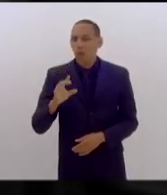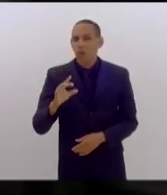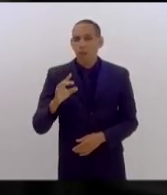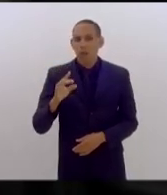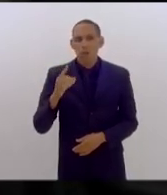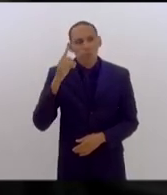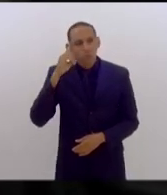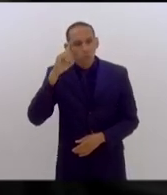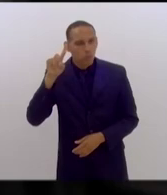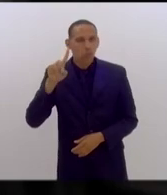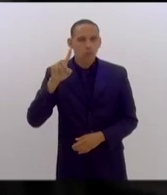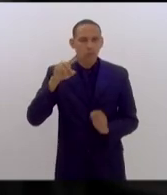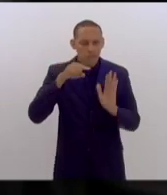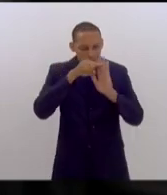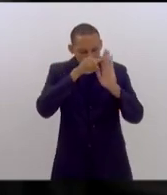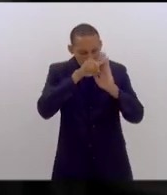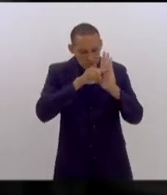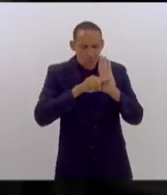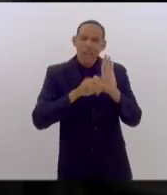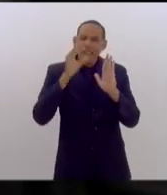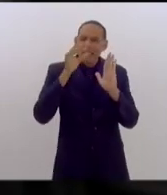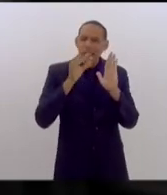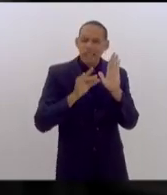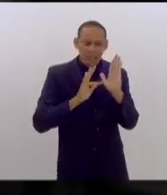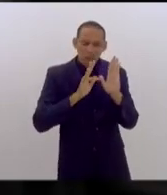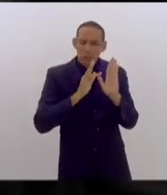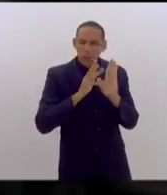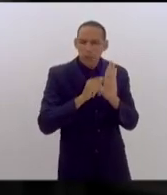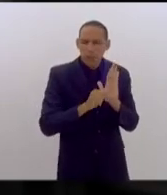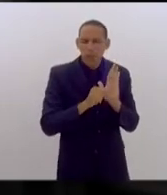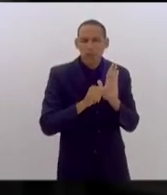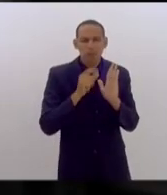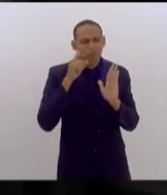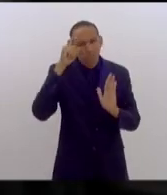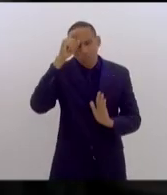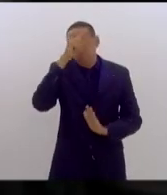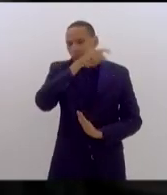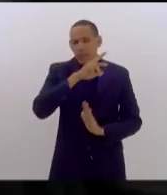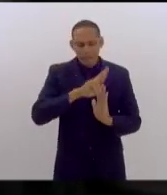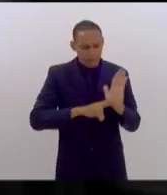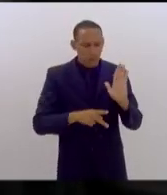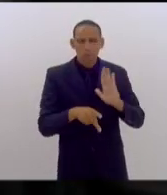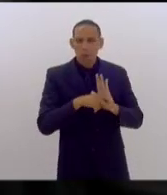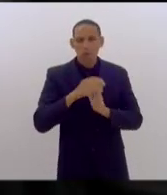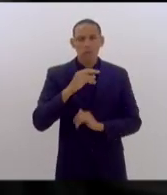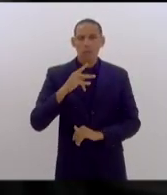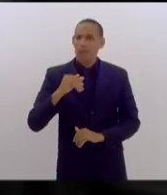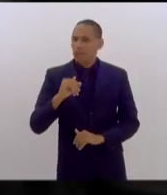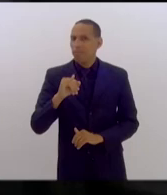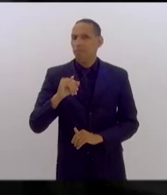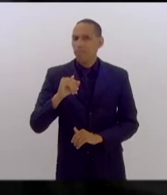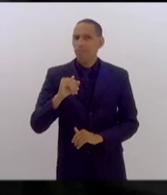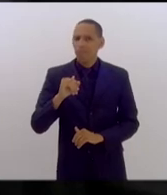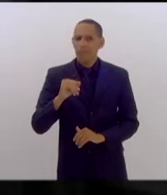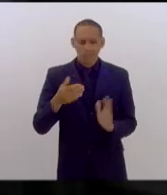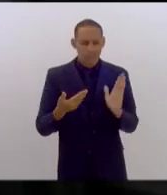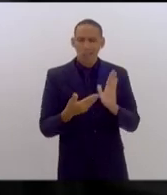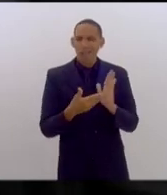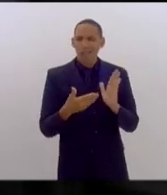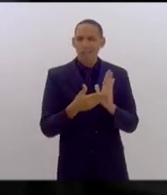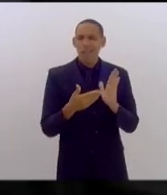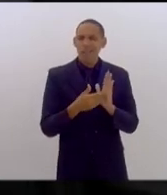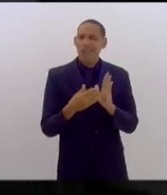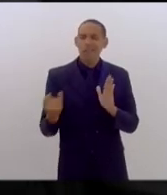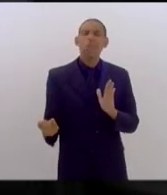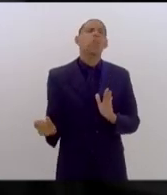examinar de forma detalhada um relatório mais feio IPI extremamente